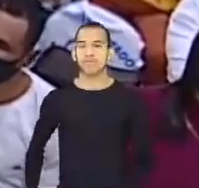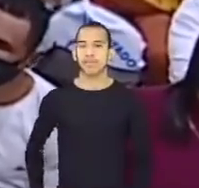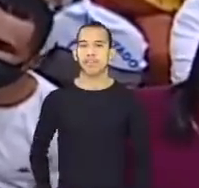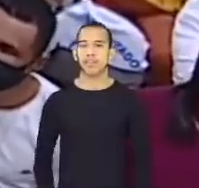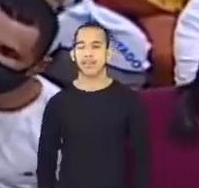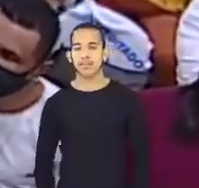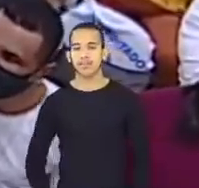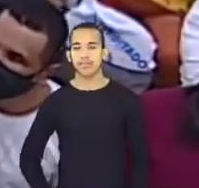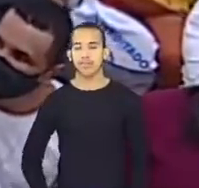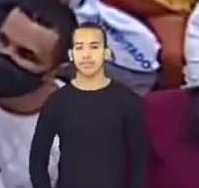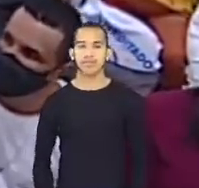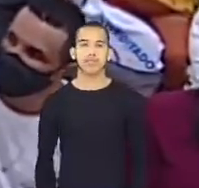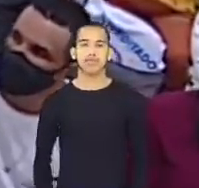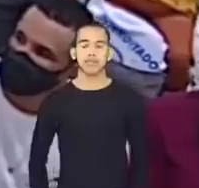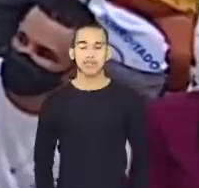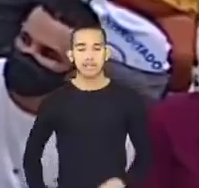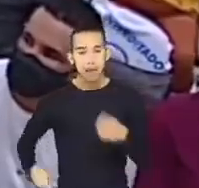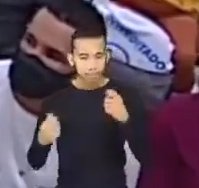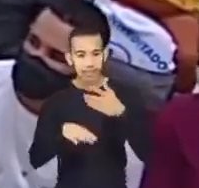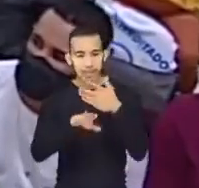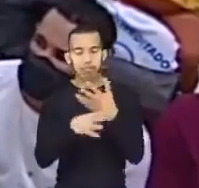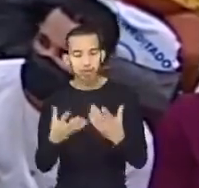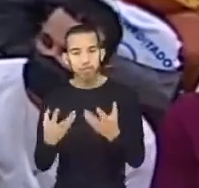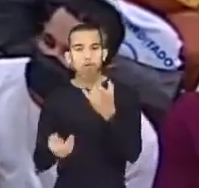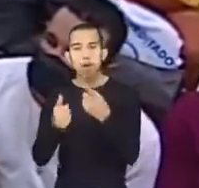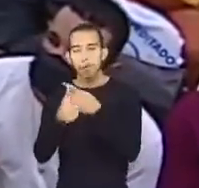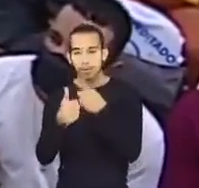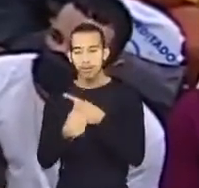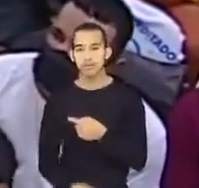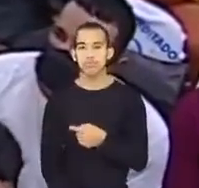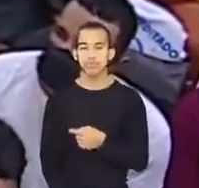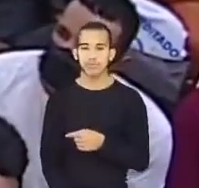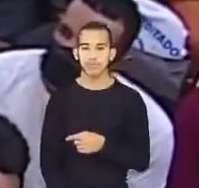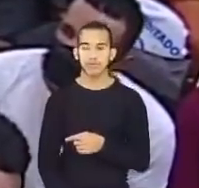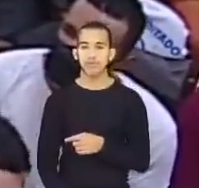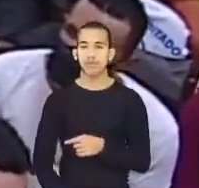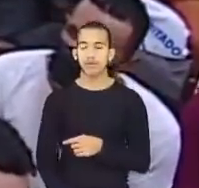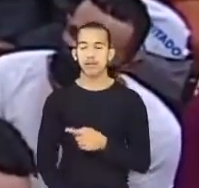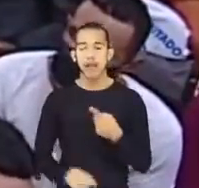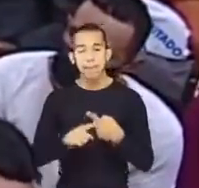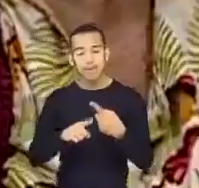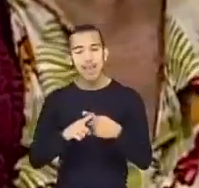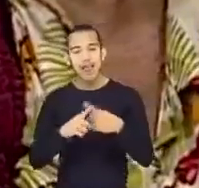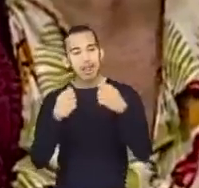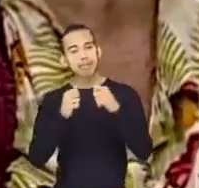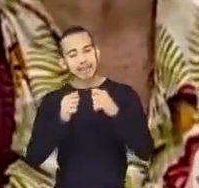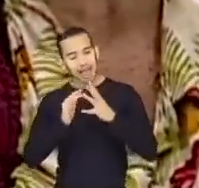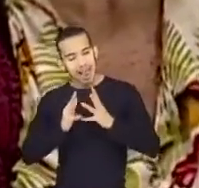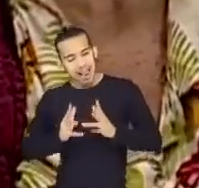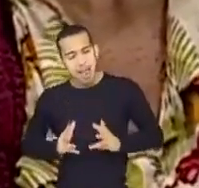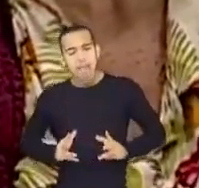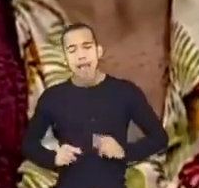O odre tem que passar primeiro pelo fogo. É? Porque ele tem que se purificar, é